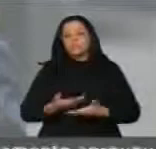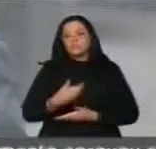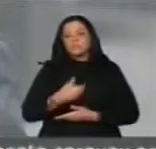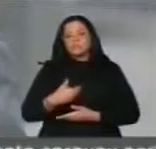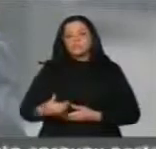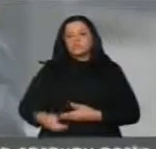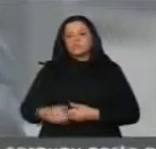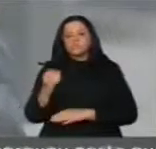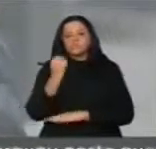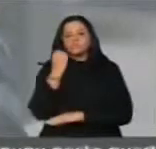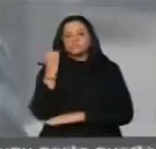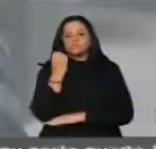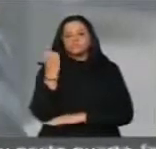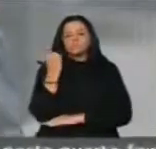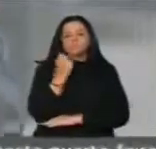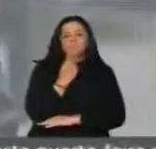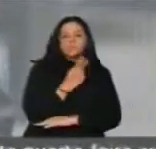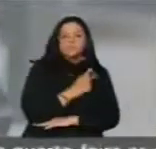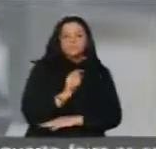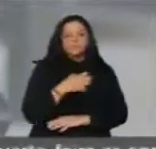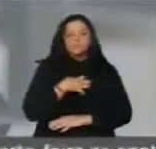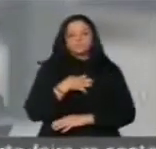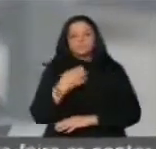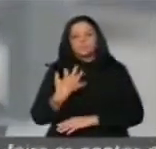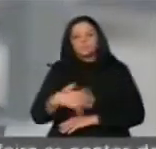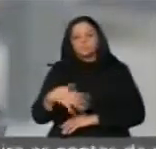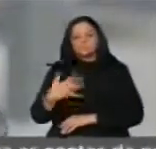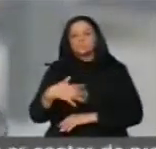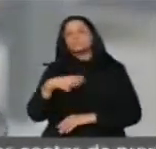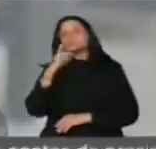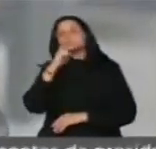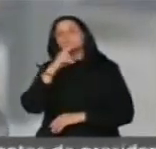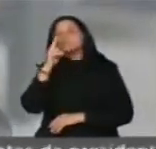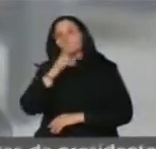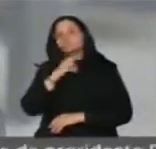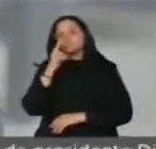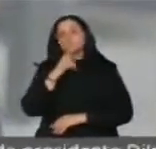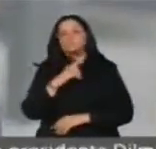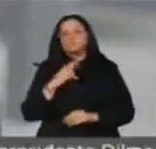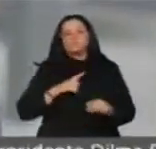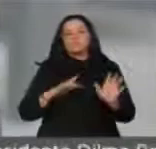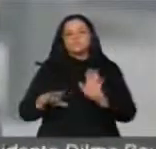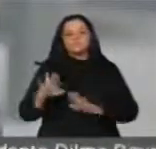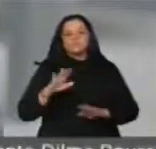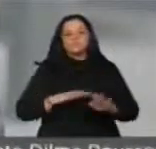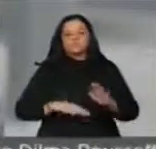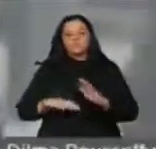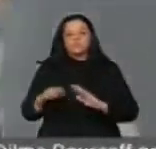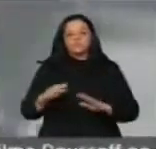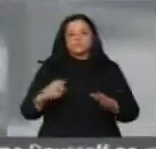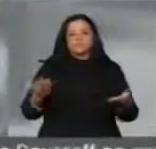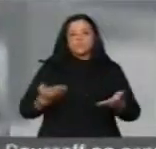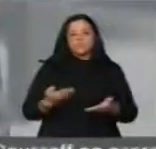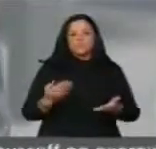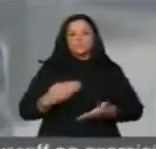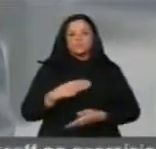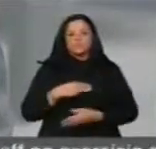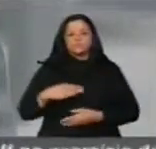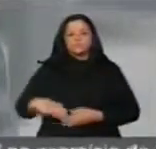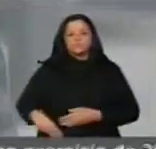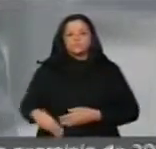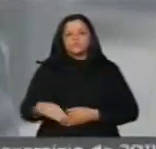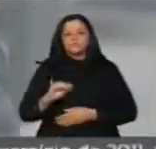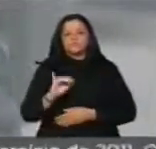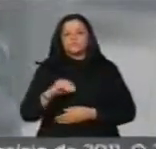emergência coletivo e me preocupa, senhor presidente, e a fala do ministro da Integração Nacional hoje pela manhã